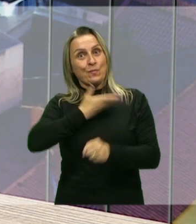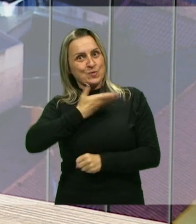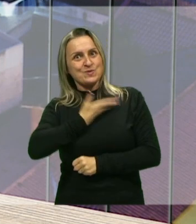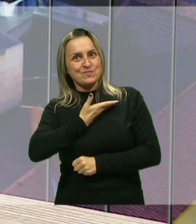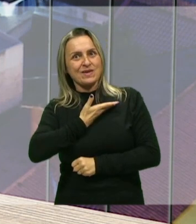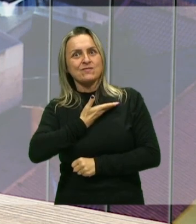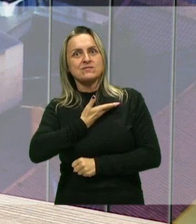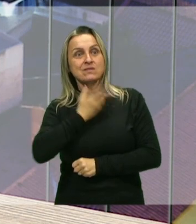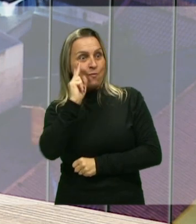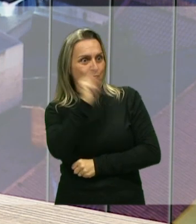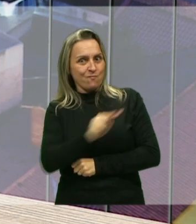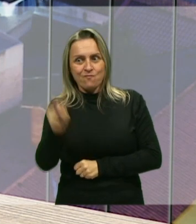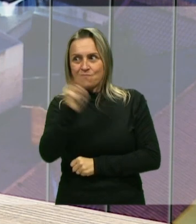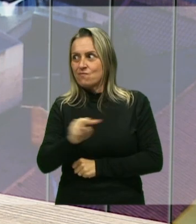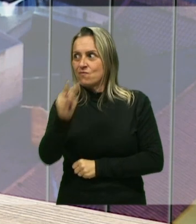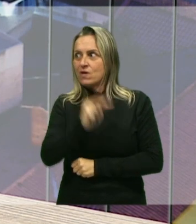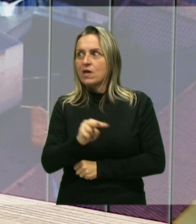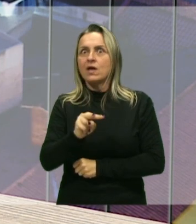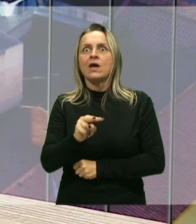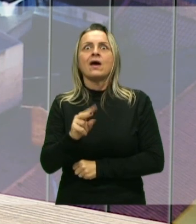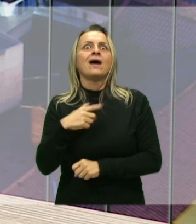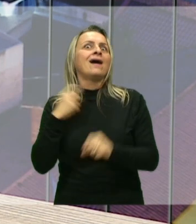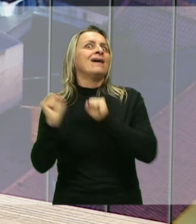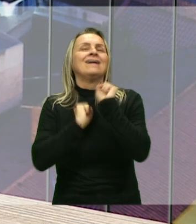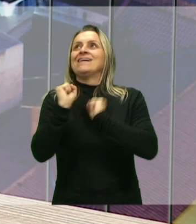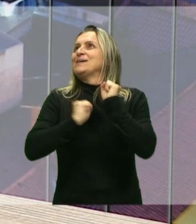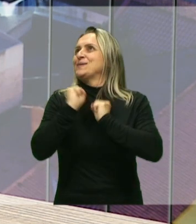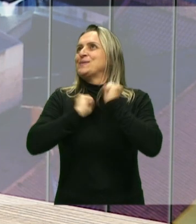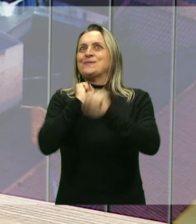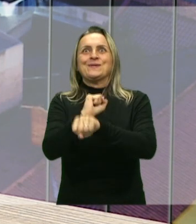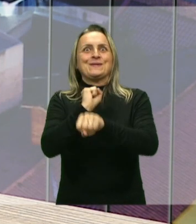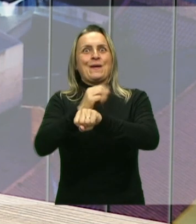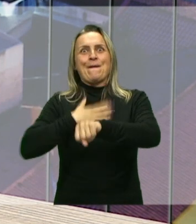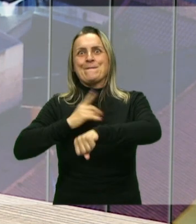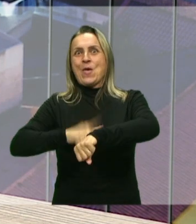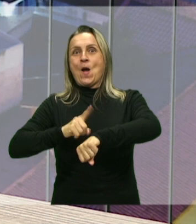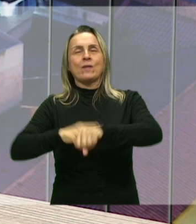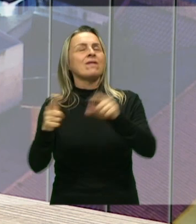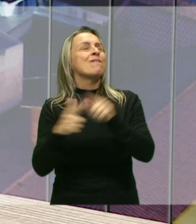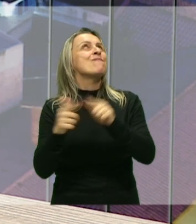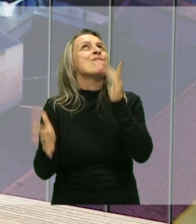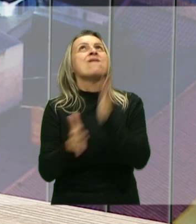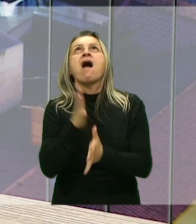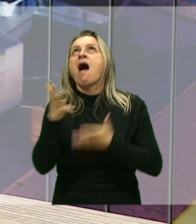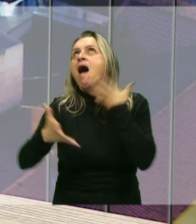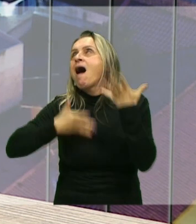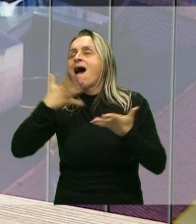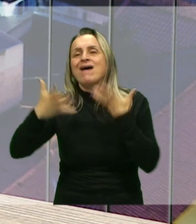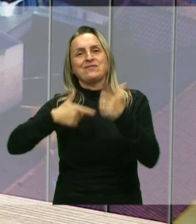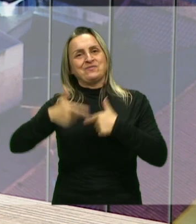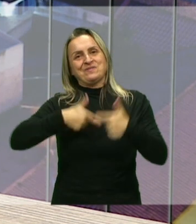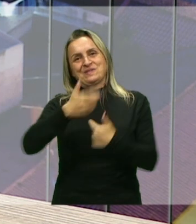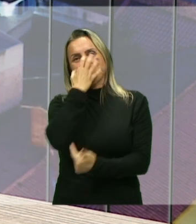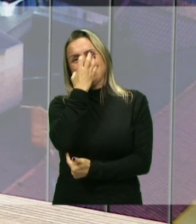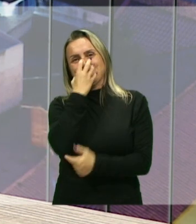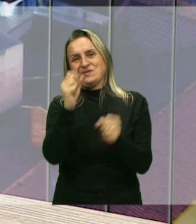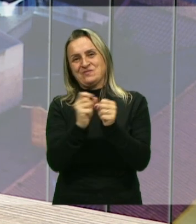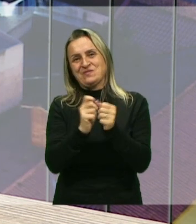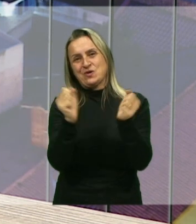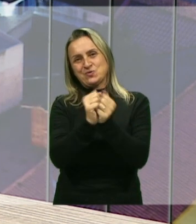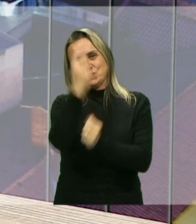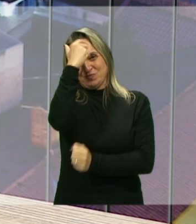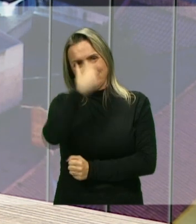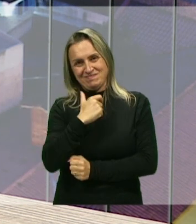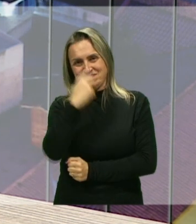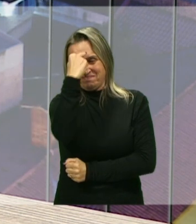cão-guia, então eu ficava, pô, cara, eu não vejo a hora de chegar a minha hora, cara, porque é sensacional o trabalho que o cão faz, entendeu? E hoje